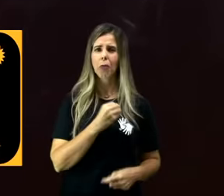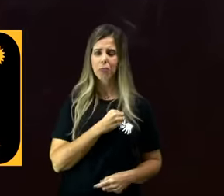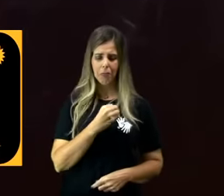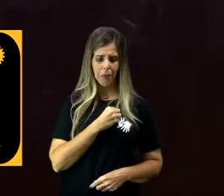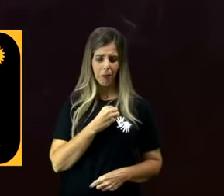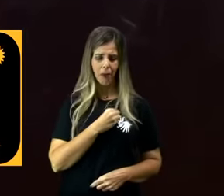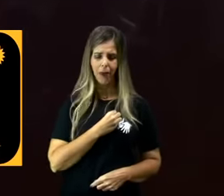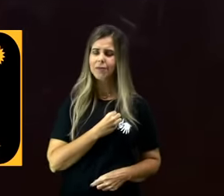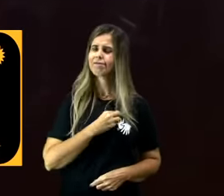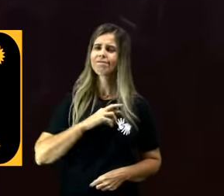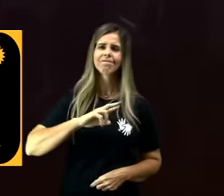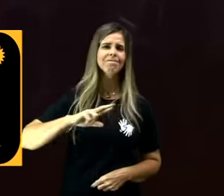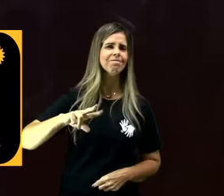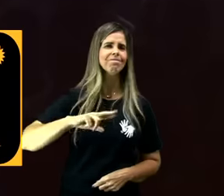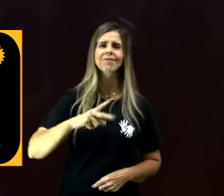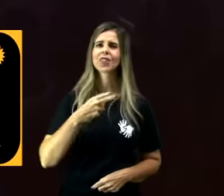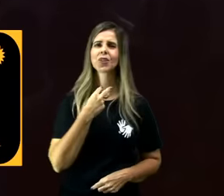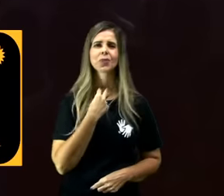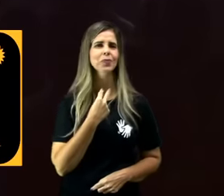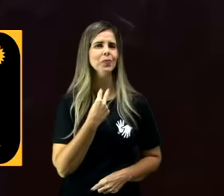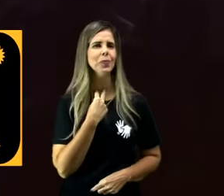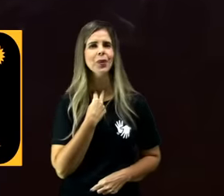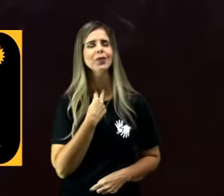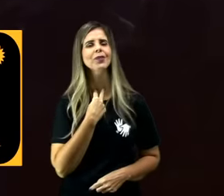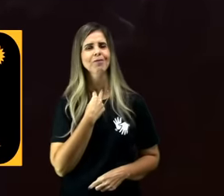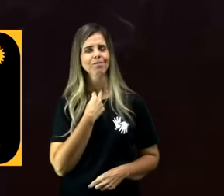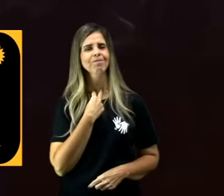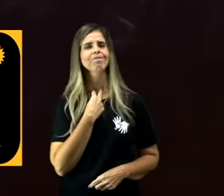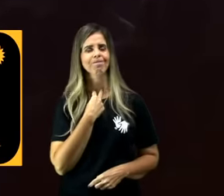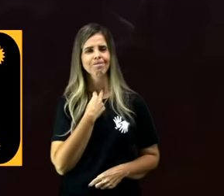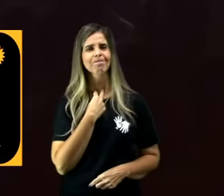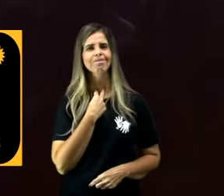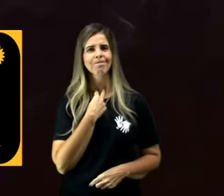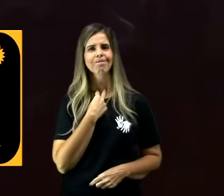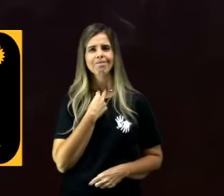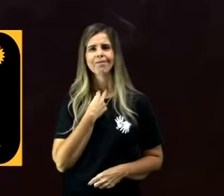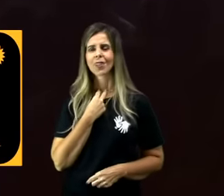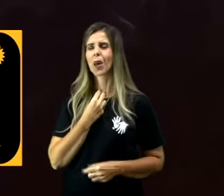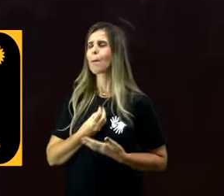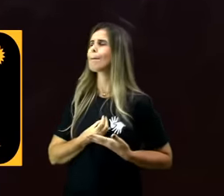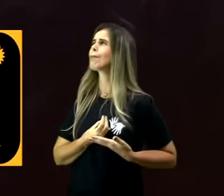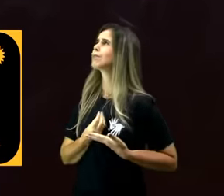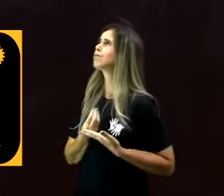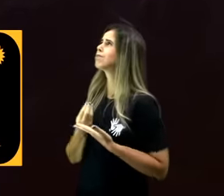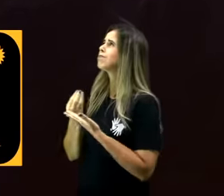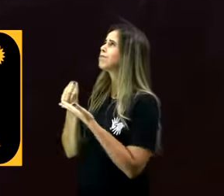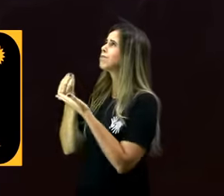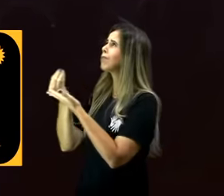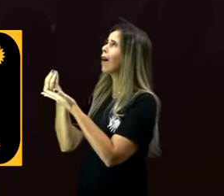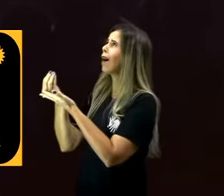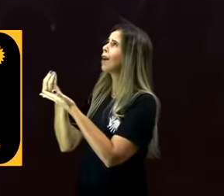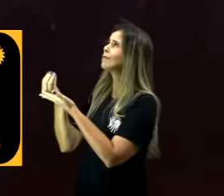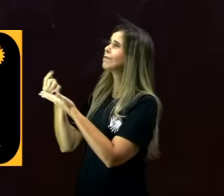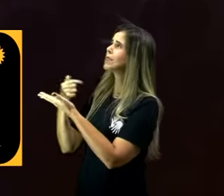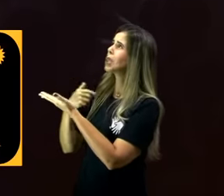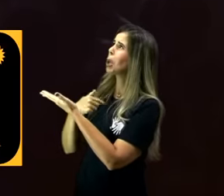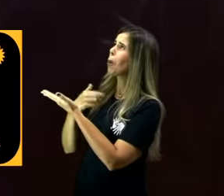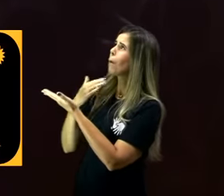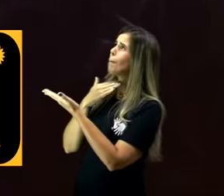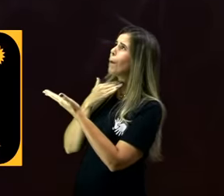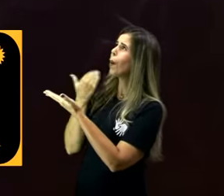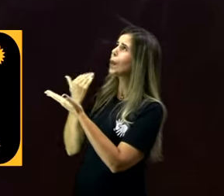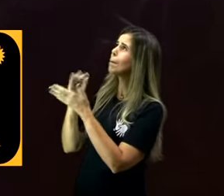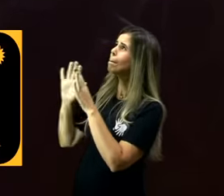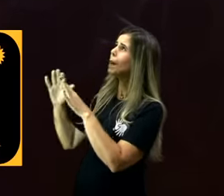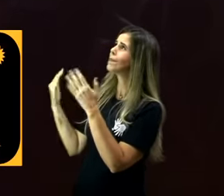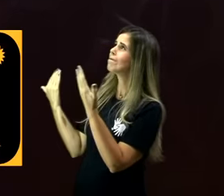de vocês ao pecado como instrumento de injustiça, antes ofereçam-se a Deus como quem voltou da morte para a vida,